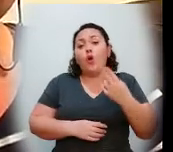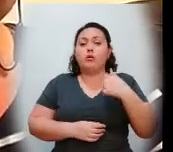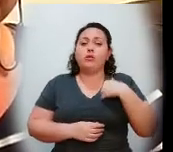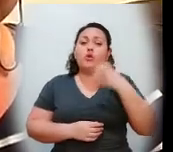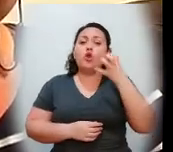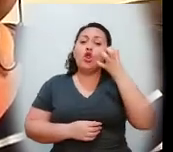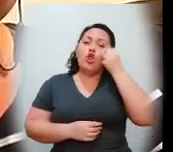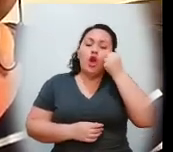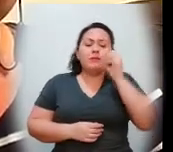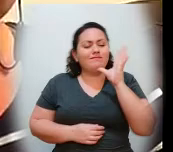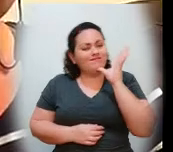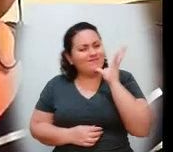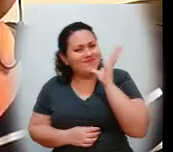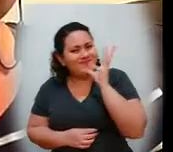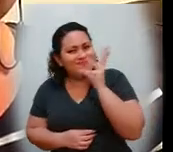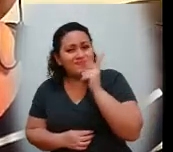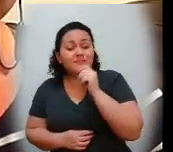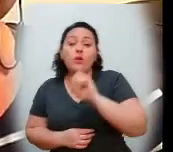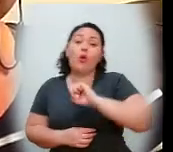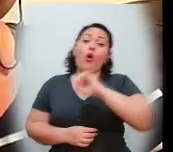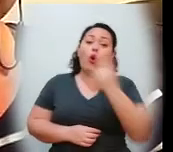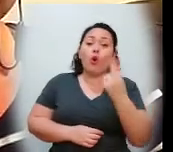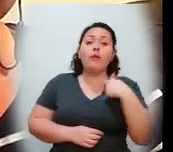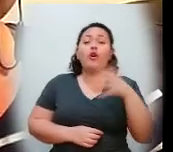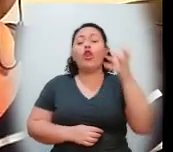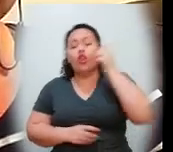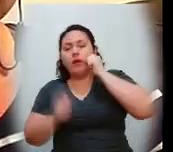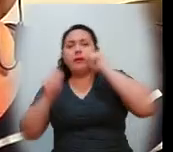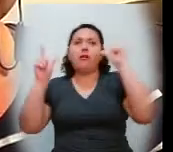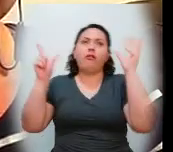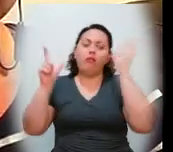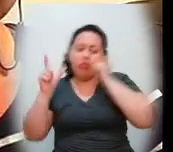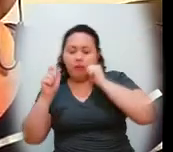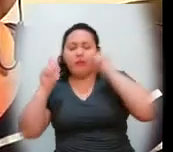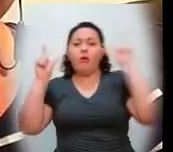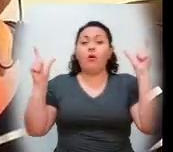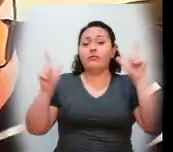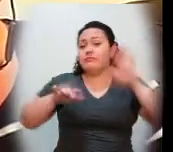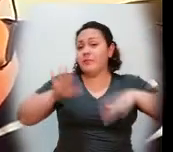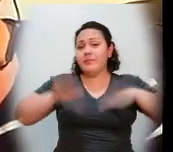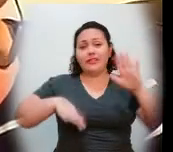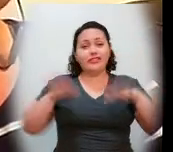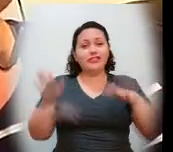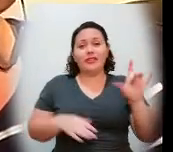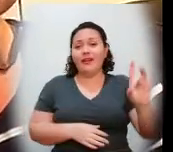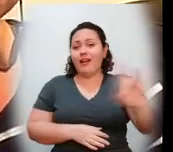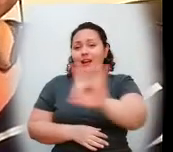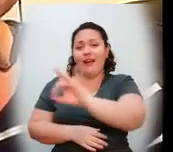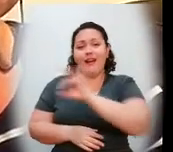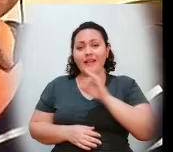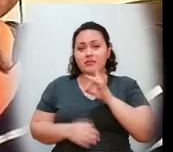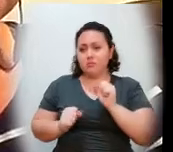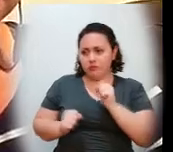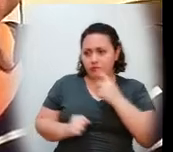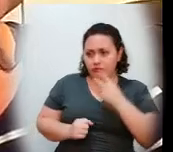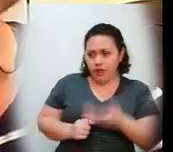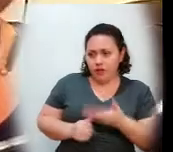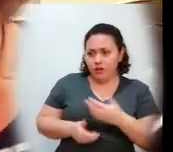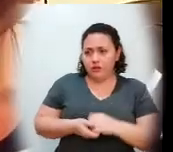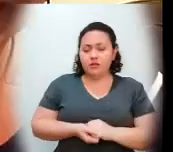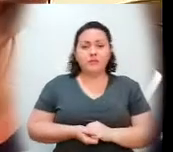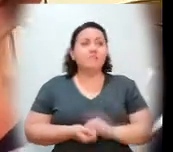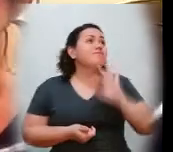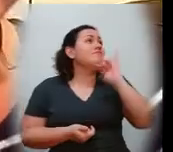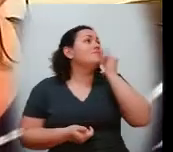para começar o sono, ou vai ter mais dificuldade para manter esse sono, né? Então, tem pessoas que